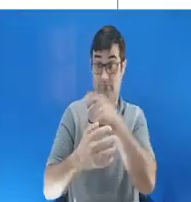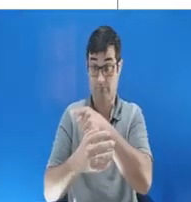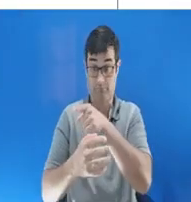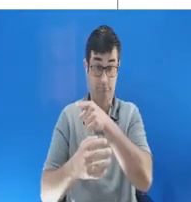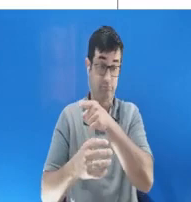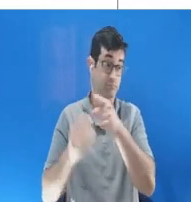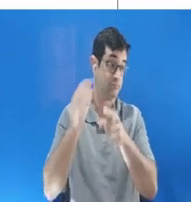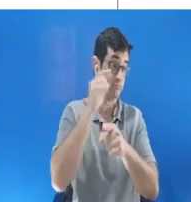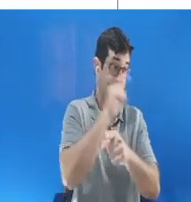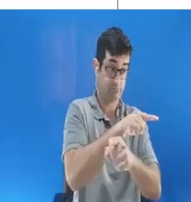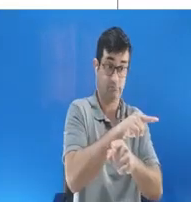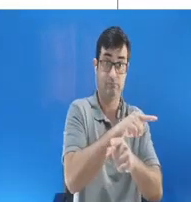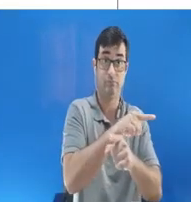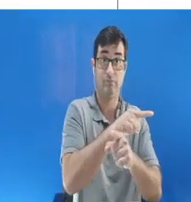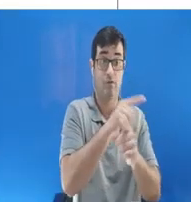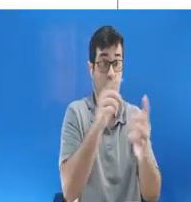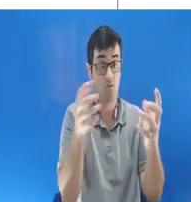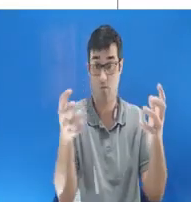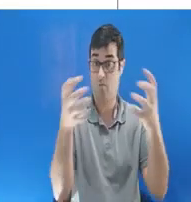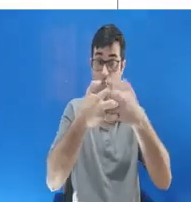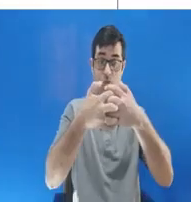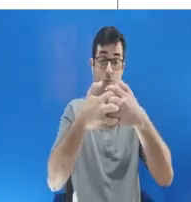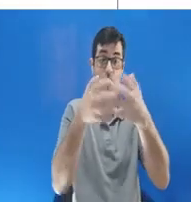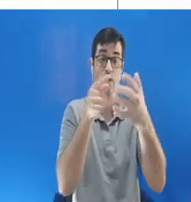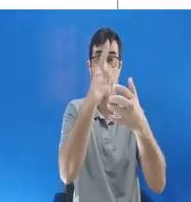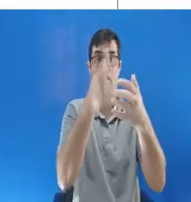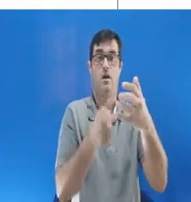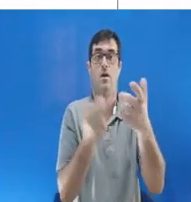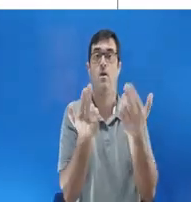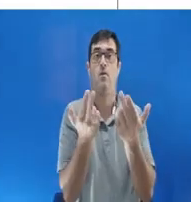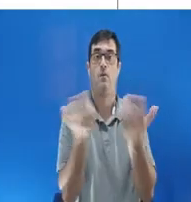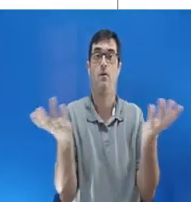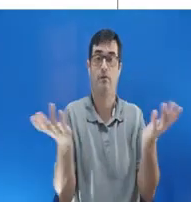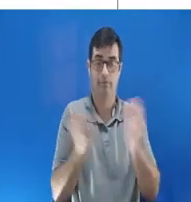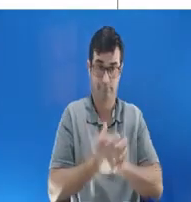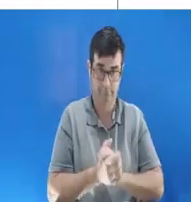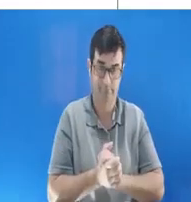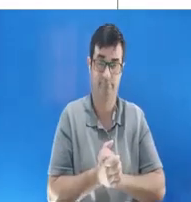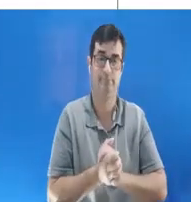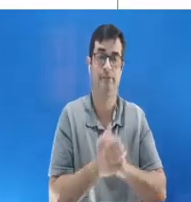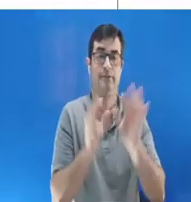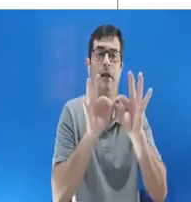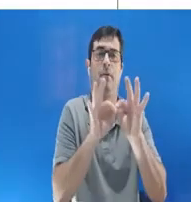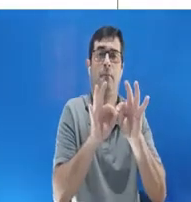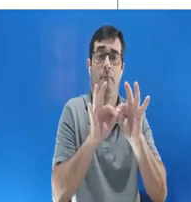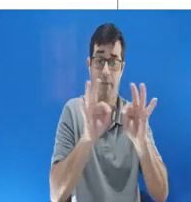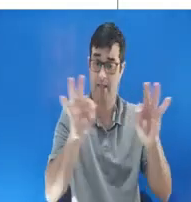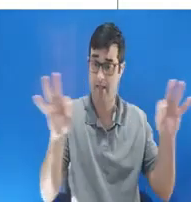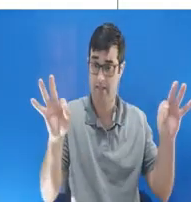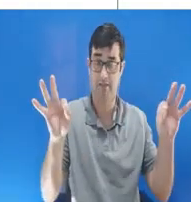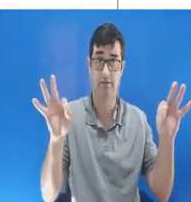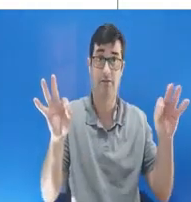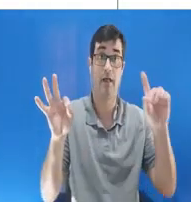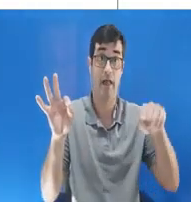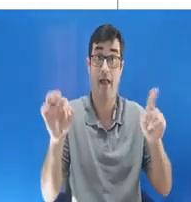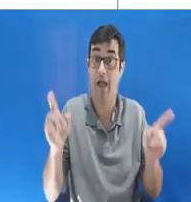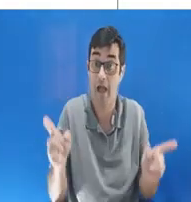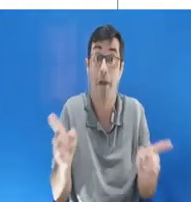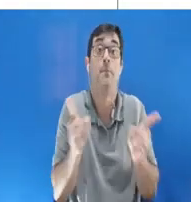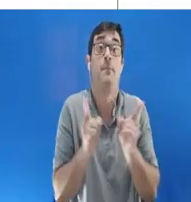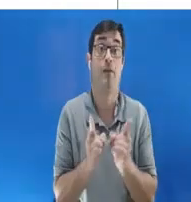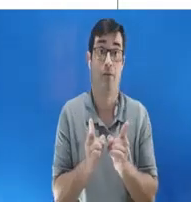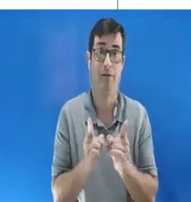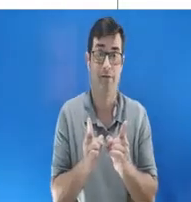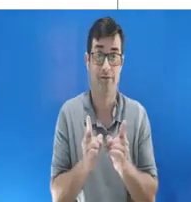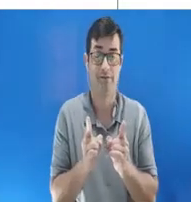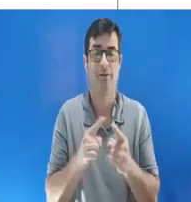vai ser comum aos dois átomos. Então, essa medida aqui tende a ser a menor entre as